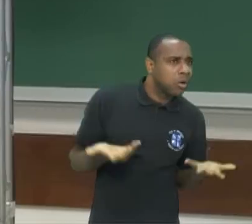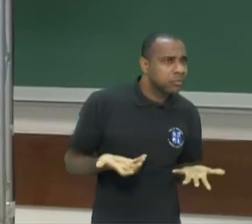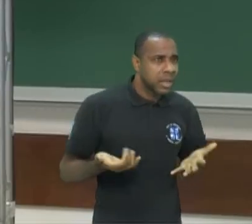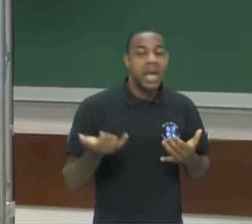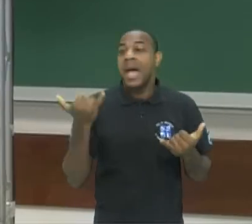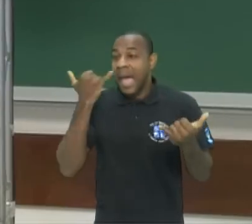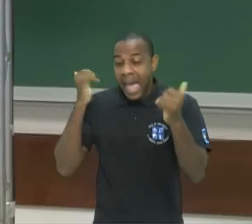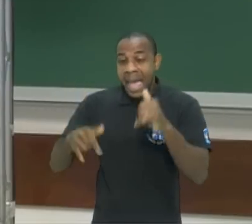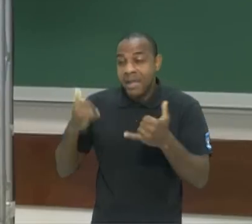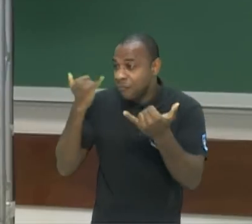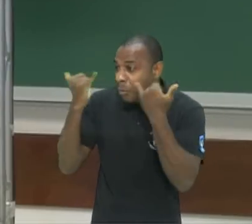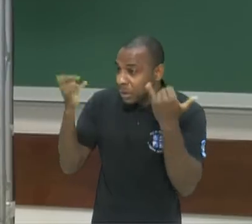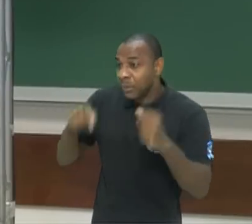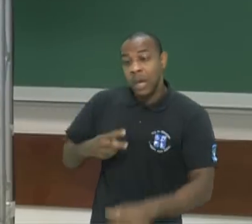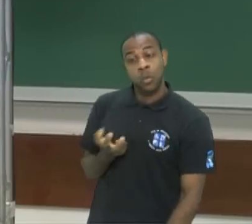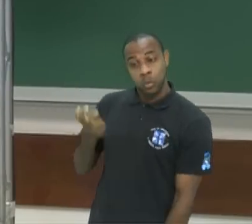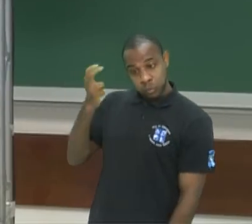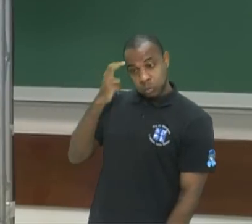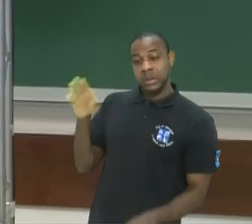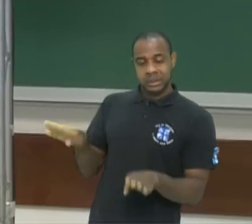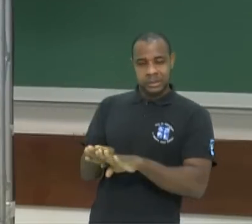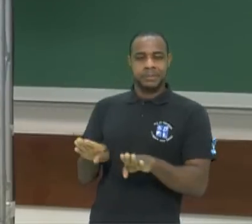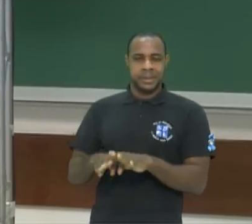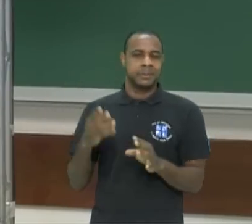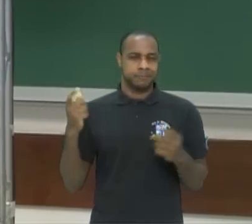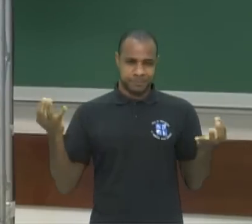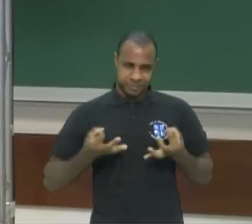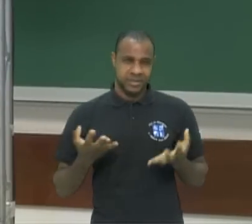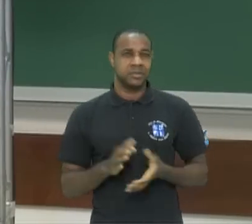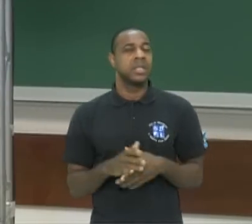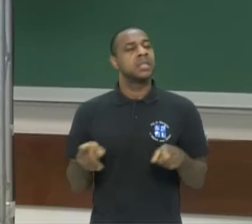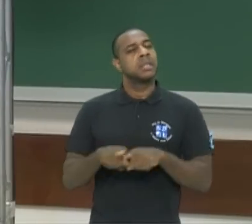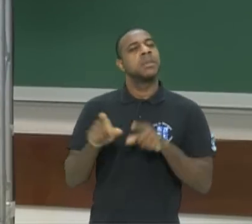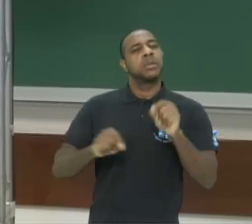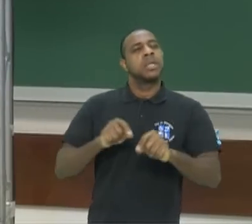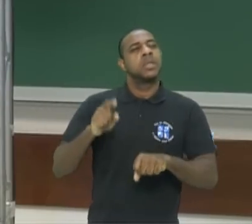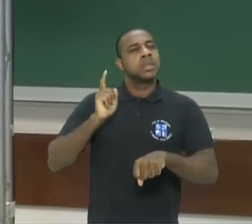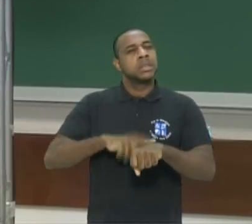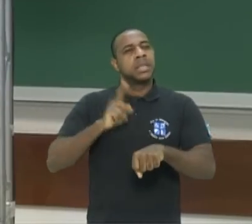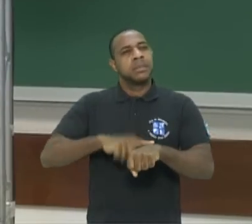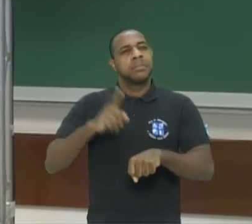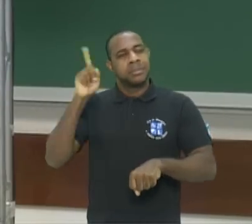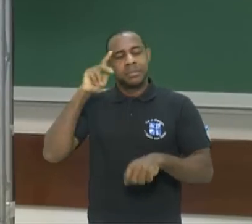é cultura também. Perfeito? Eu tenho que estar, né, o tempo todo